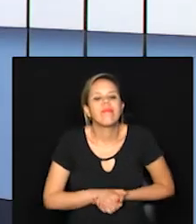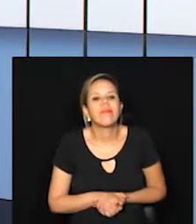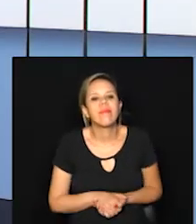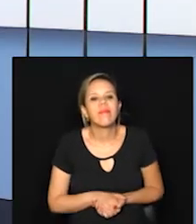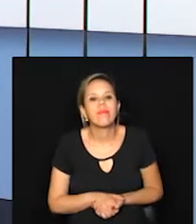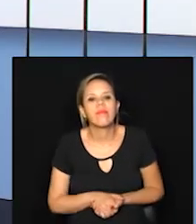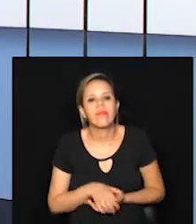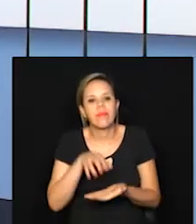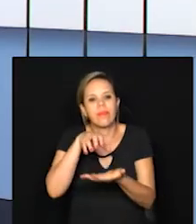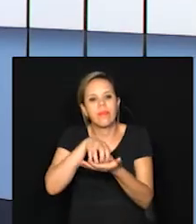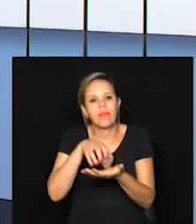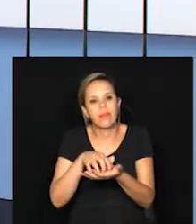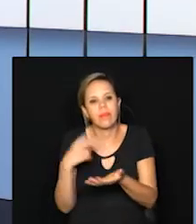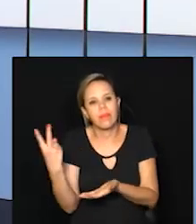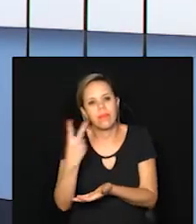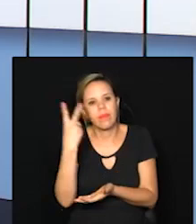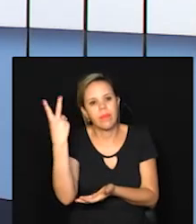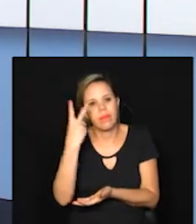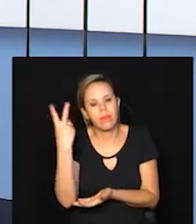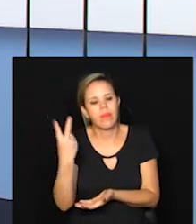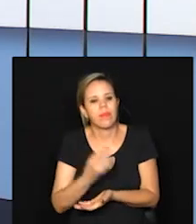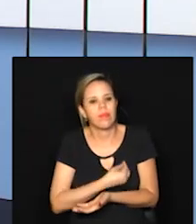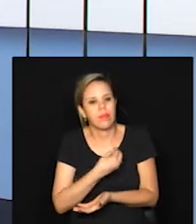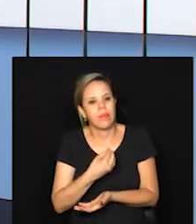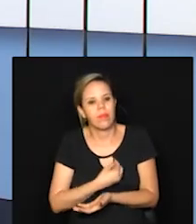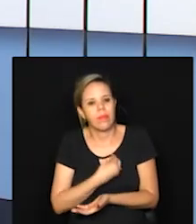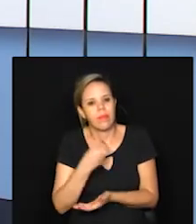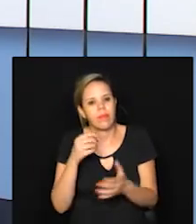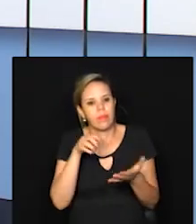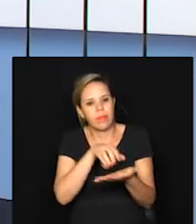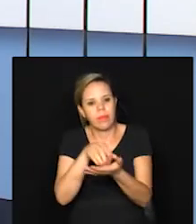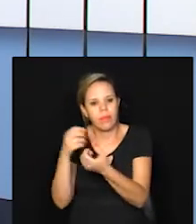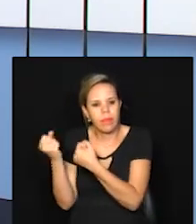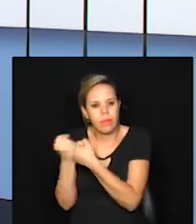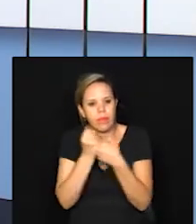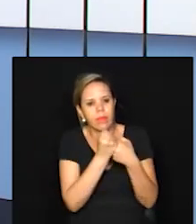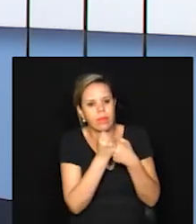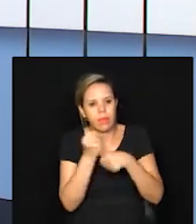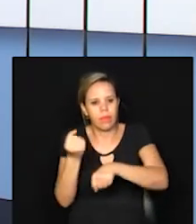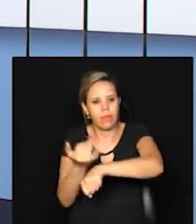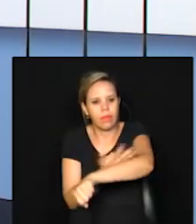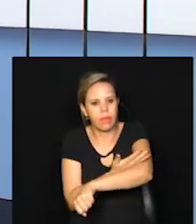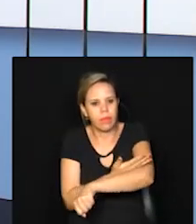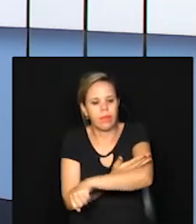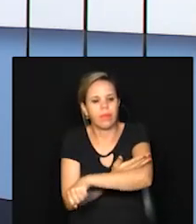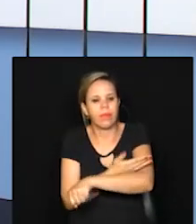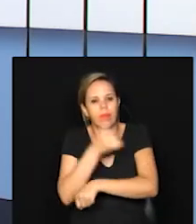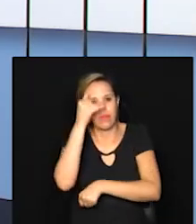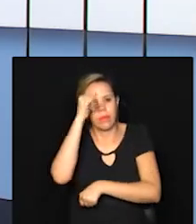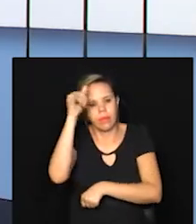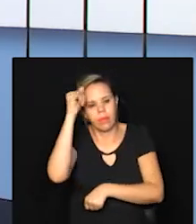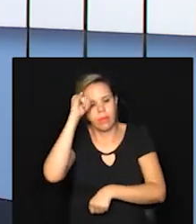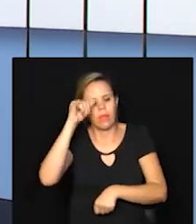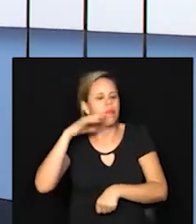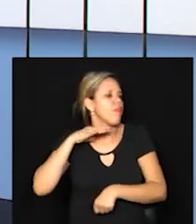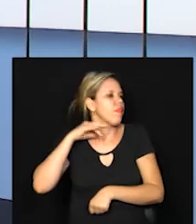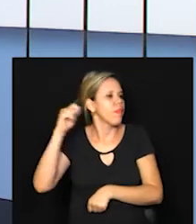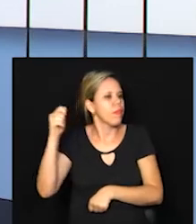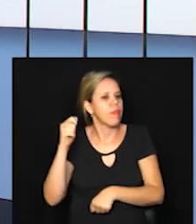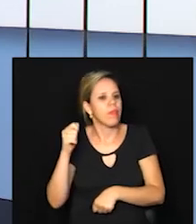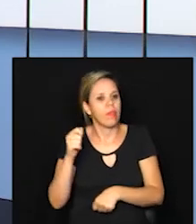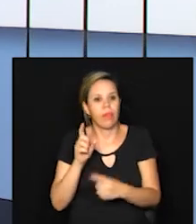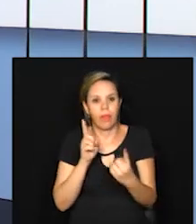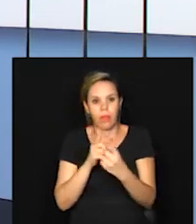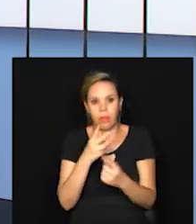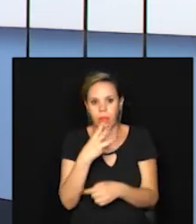E o Centro de Valorização da Vida é uma rede de apoio emocional e prevenção ao suicídio. Atende